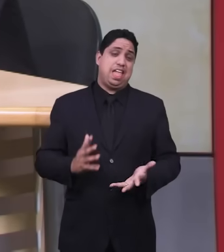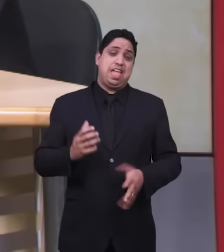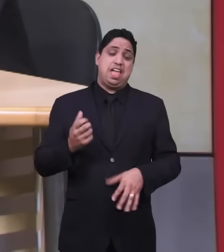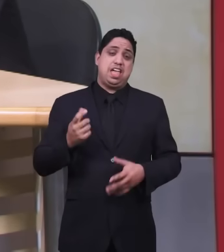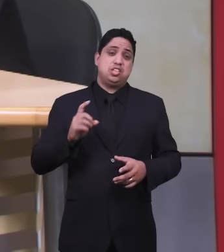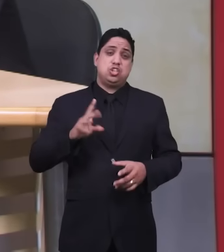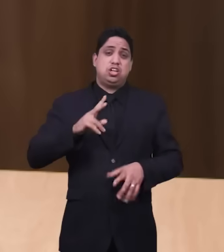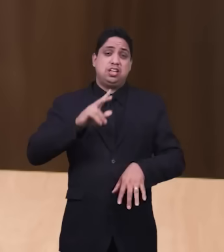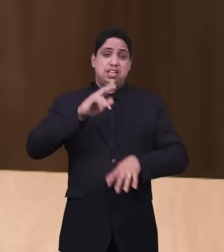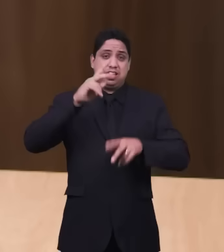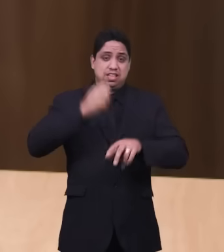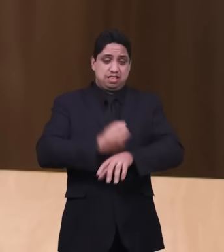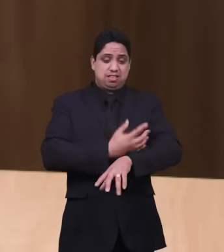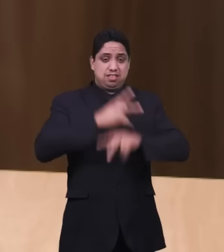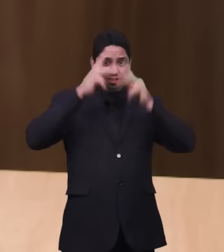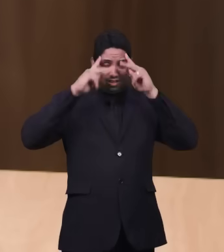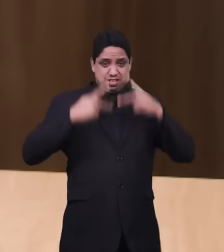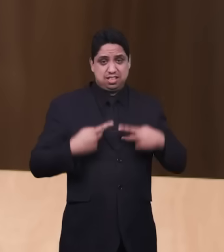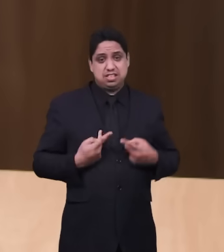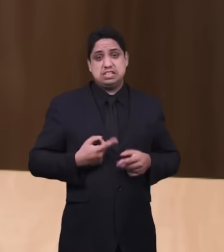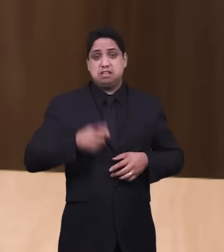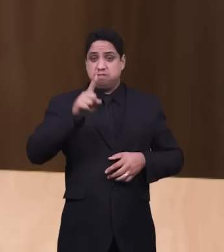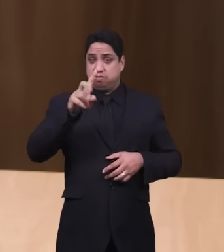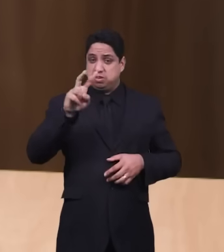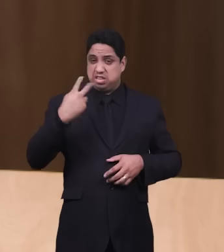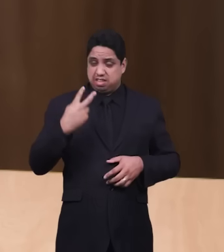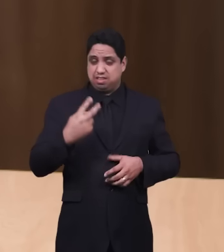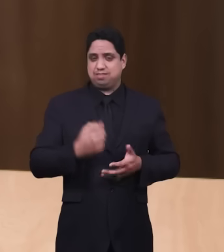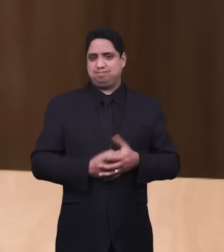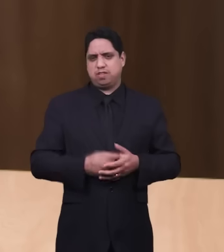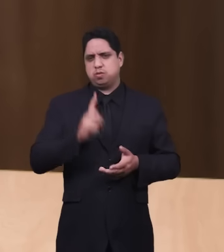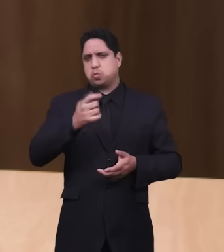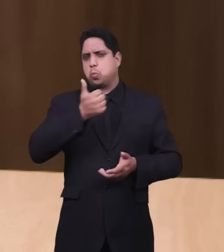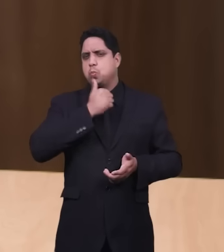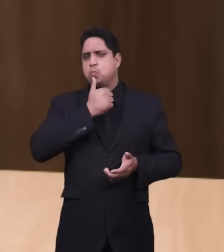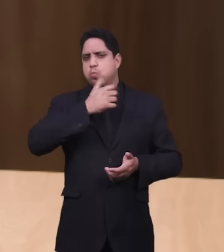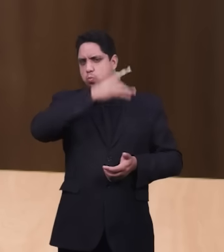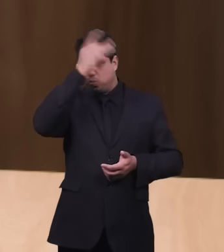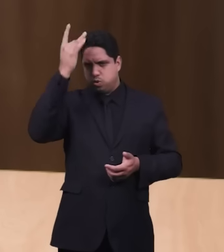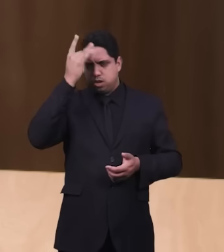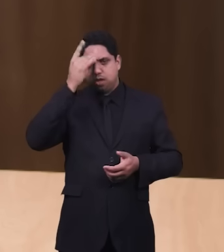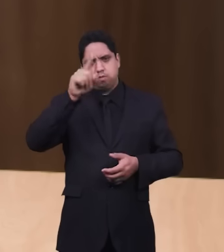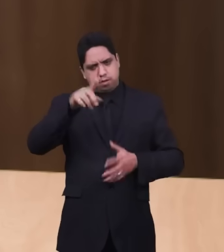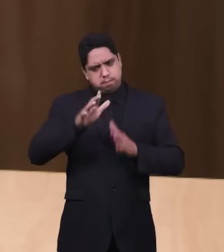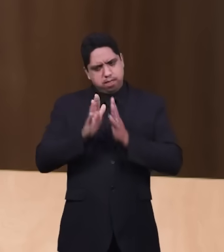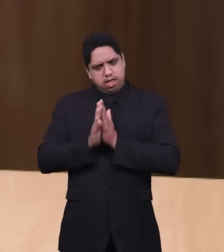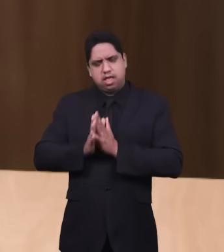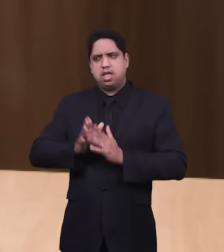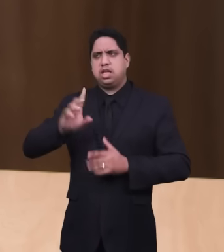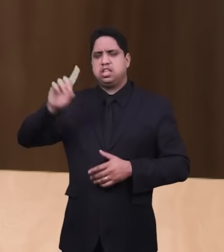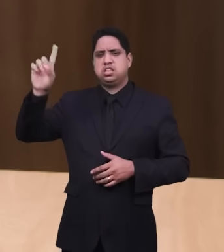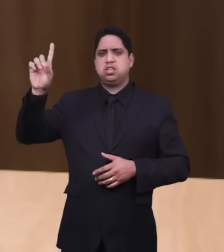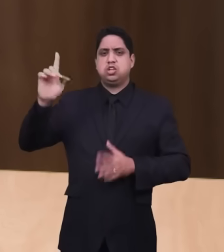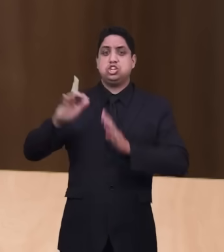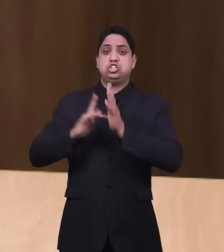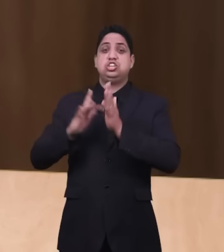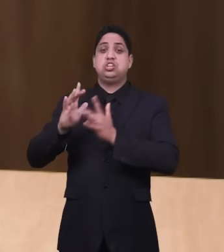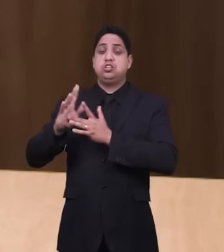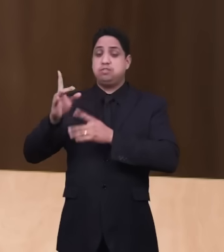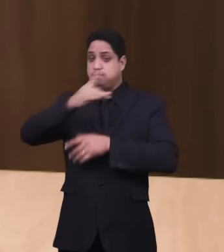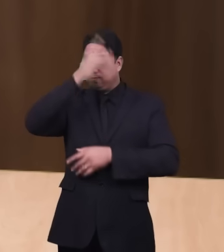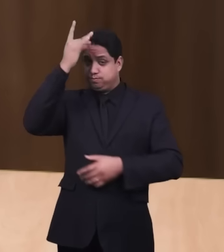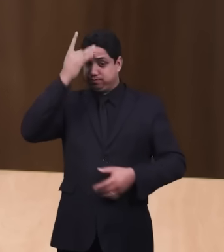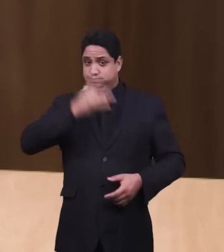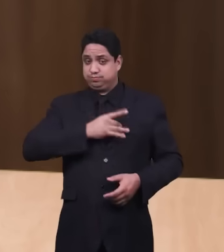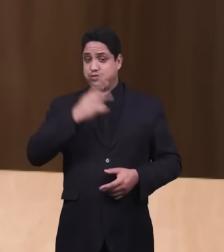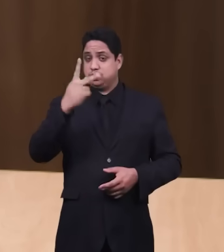você que está nos assistindo, que não é batizado ainda com o Espírito Santo, busque essa bênção. Né? Quem vai te batizar com o Espírito Santo é o Senhor Jesus,